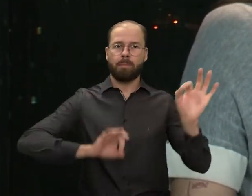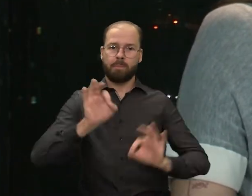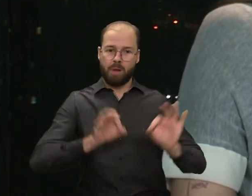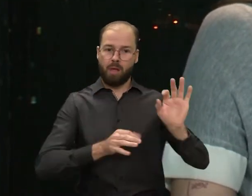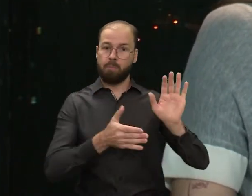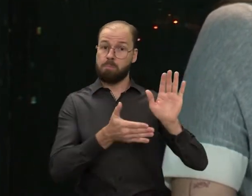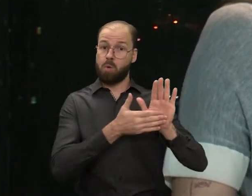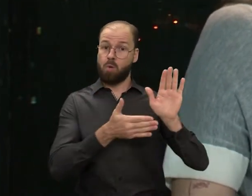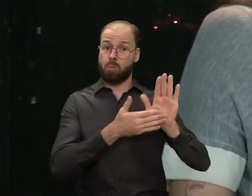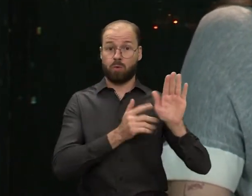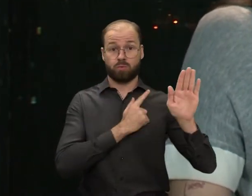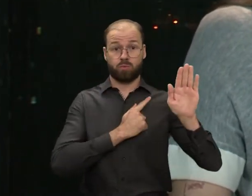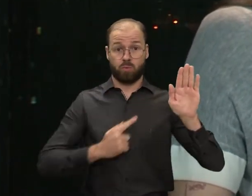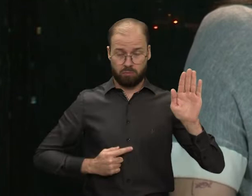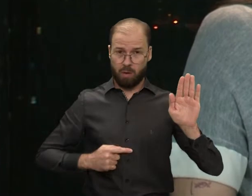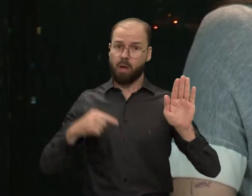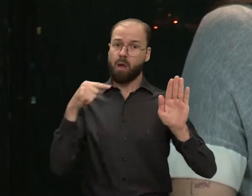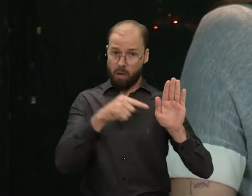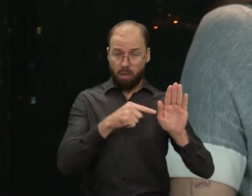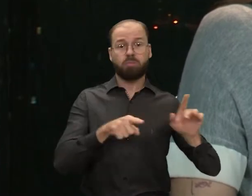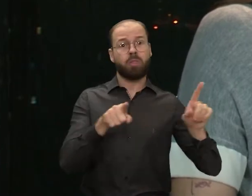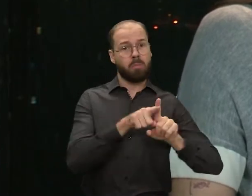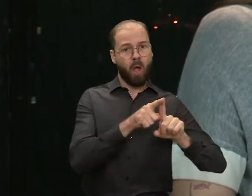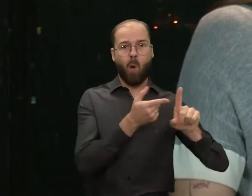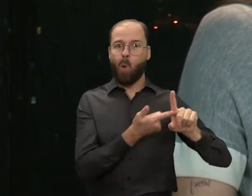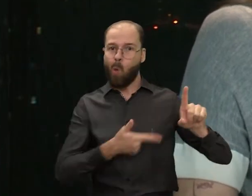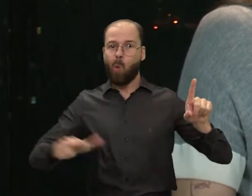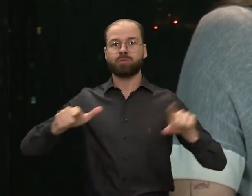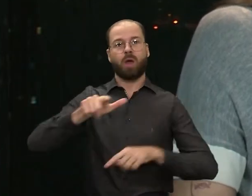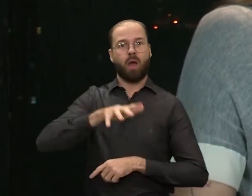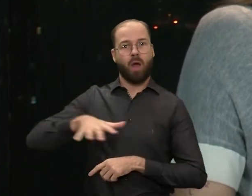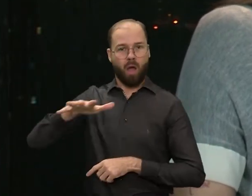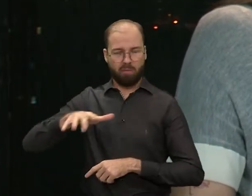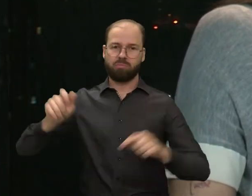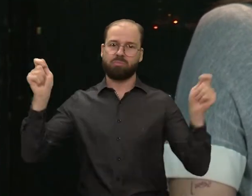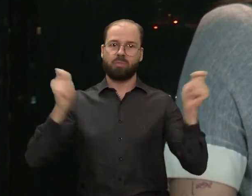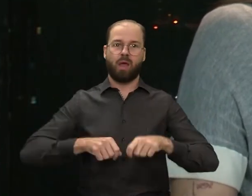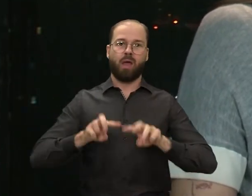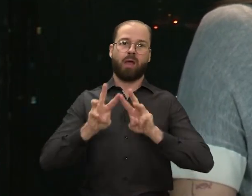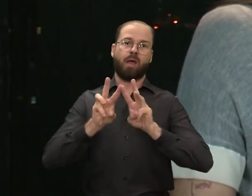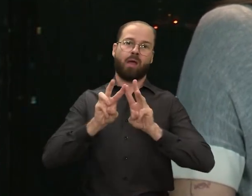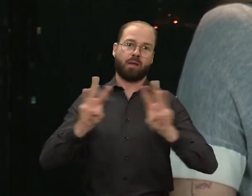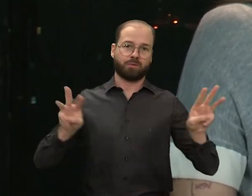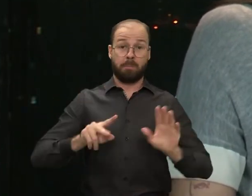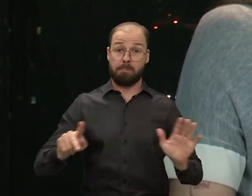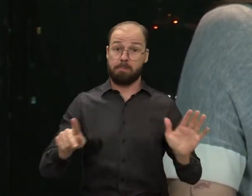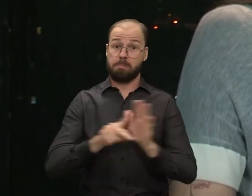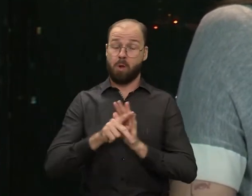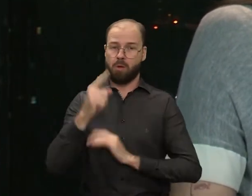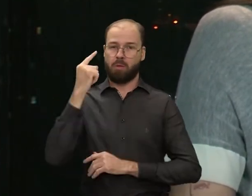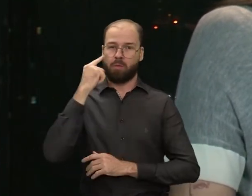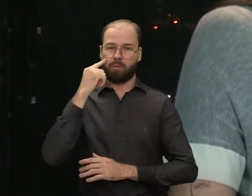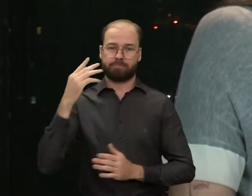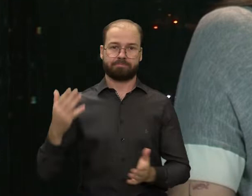as propostas em outras áreas que não só do meio ambiente, dá para fazer isso num site específico. É o